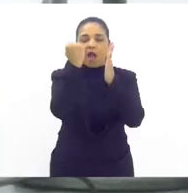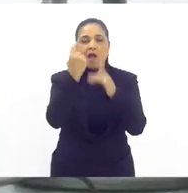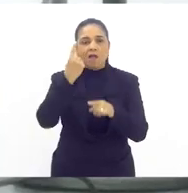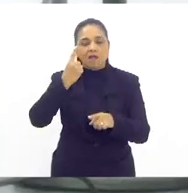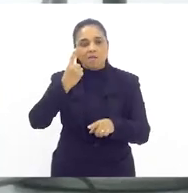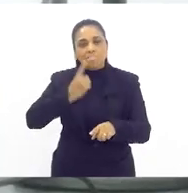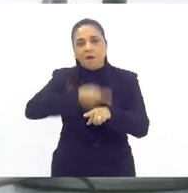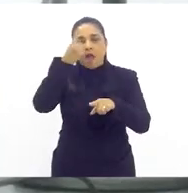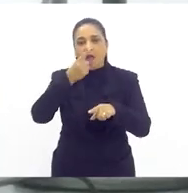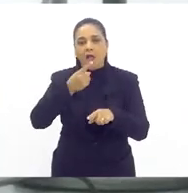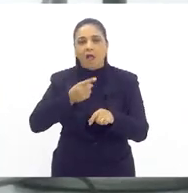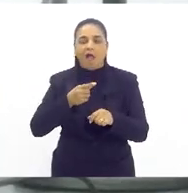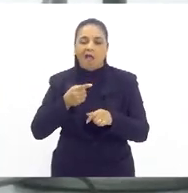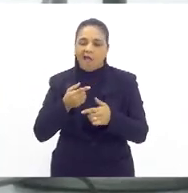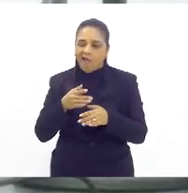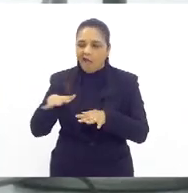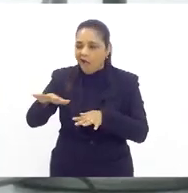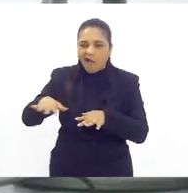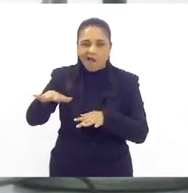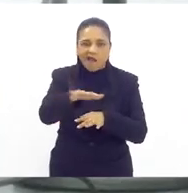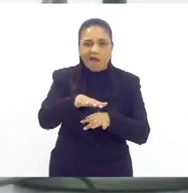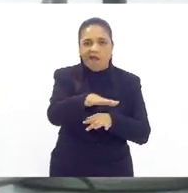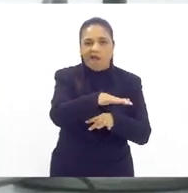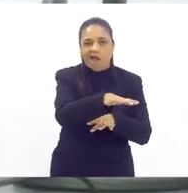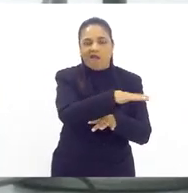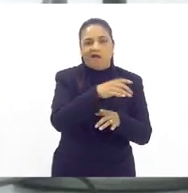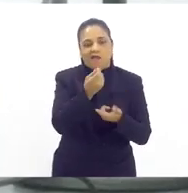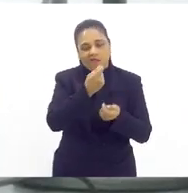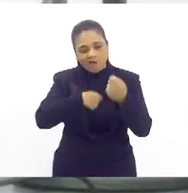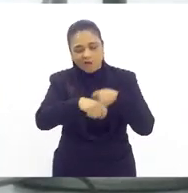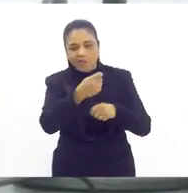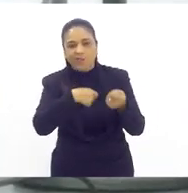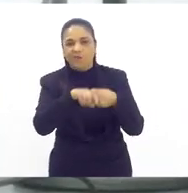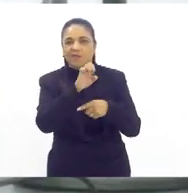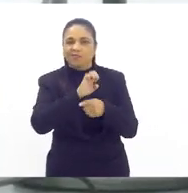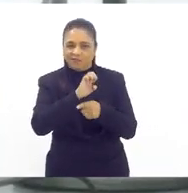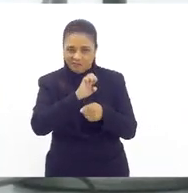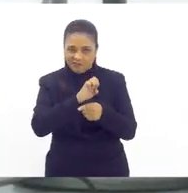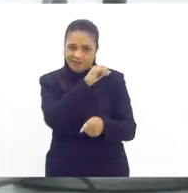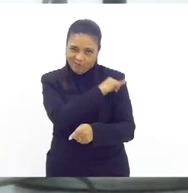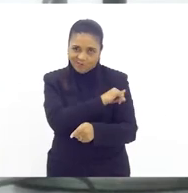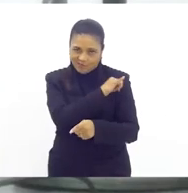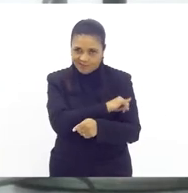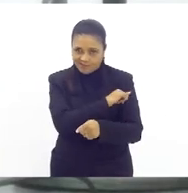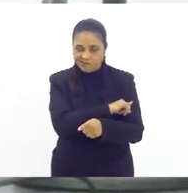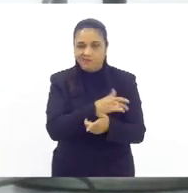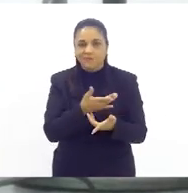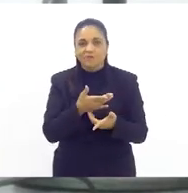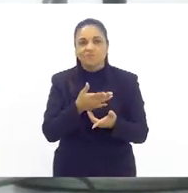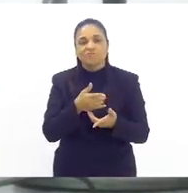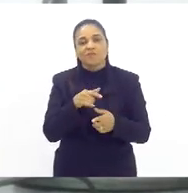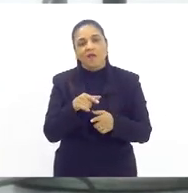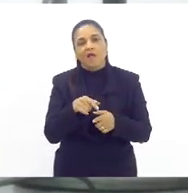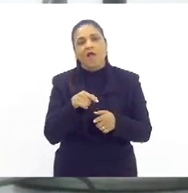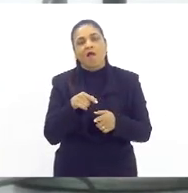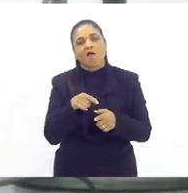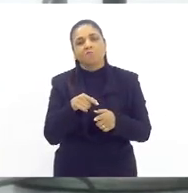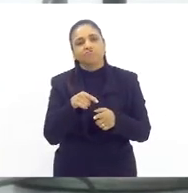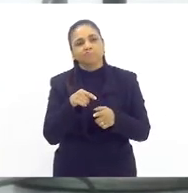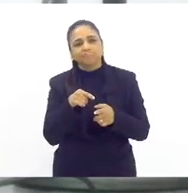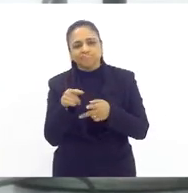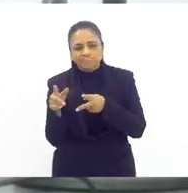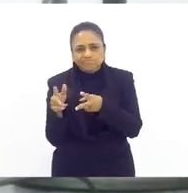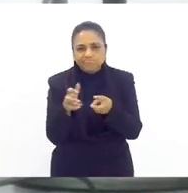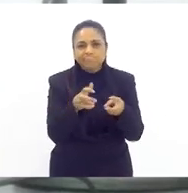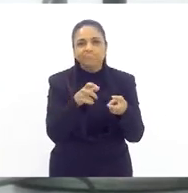outras áreas Inclusive a própria economia do nosso estado e isso deve ser visto